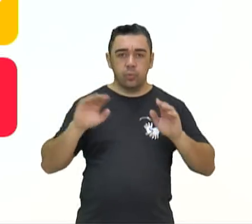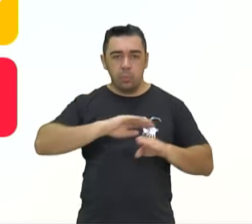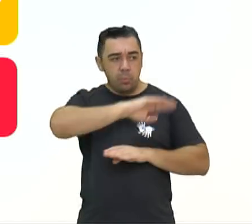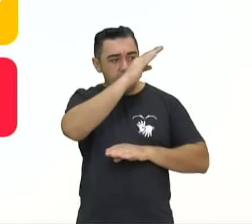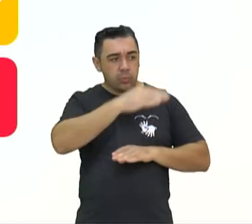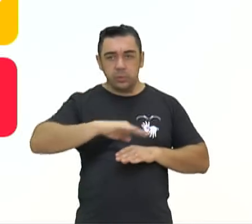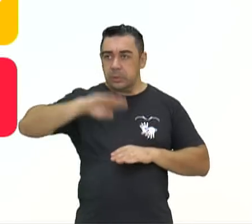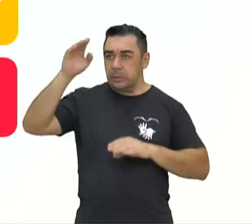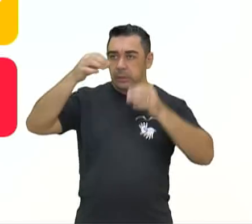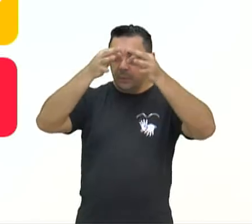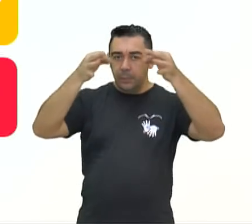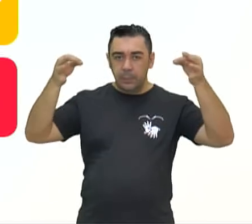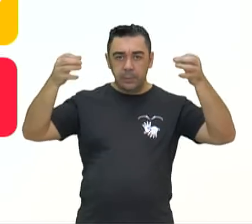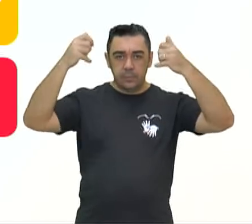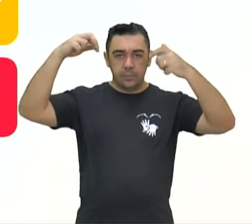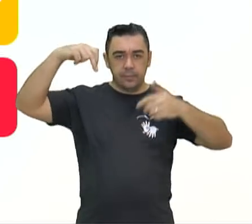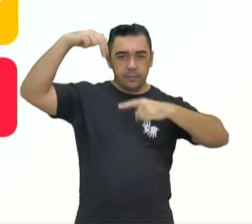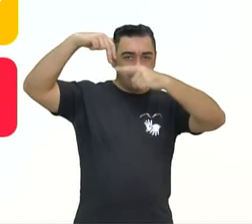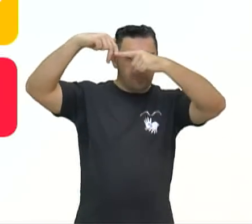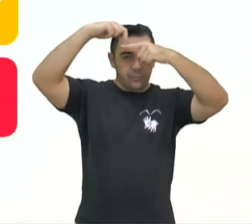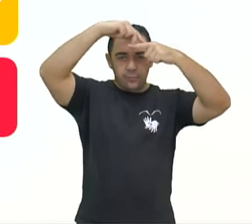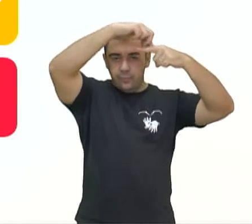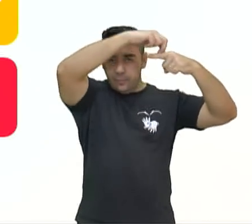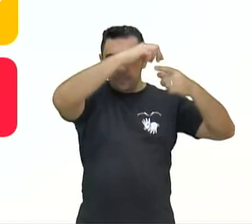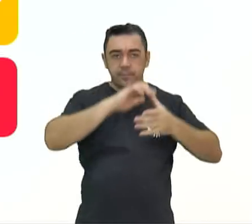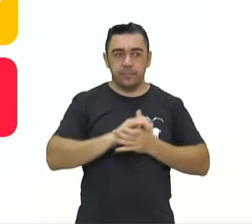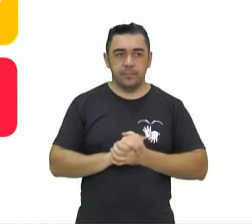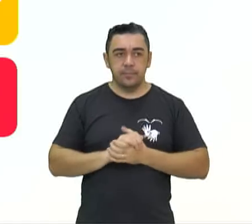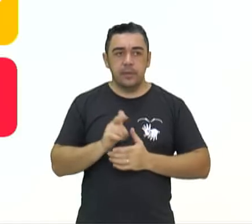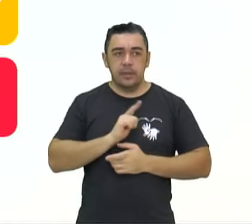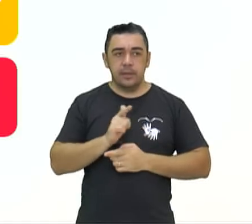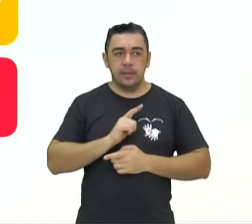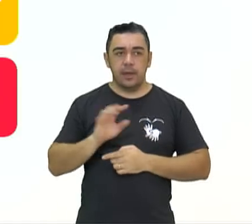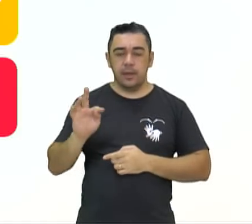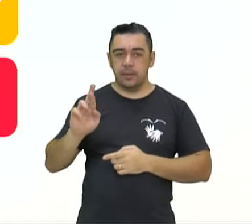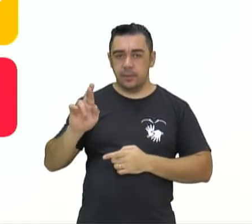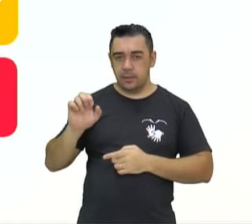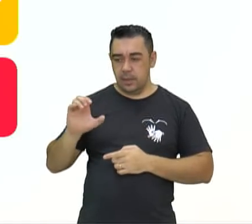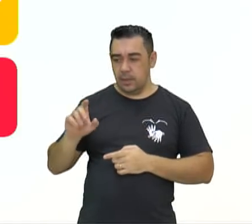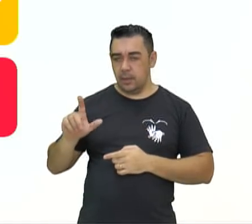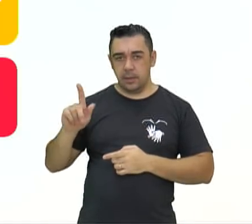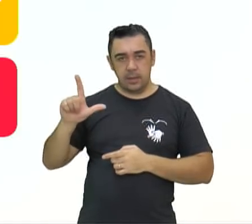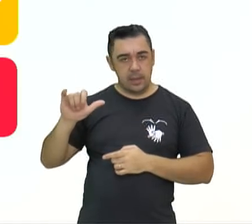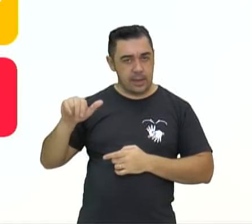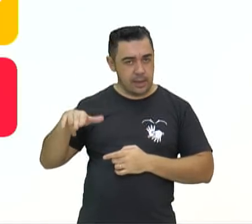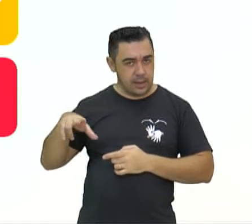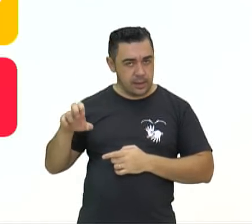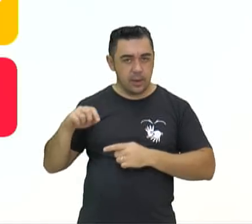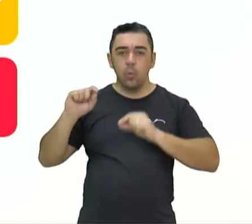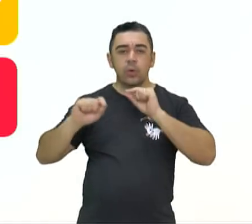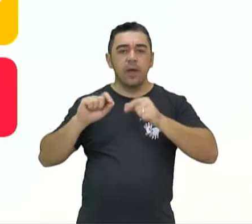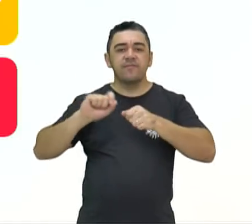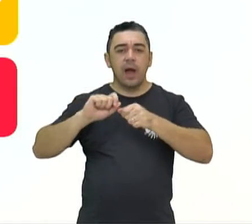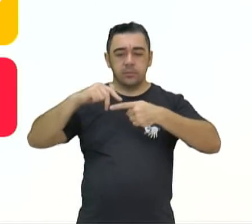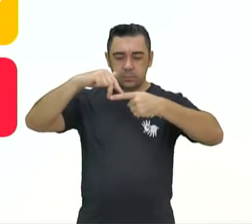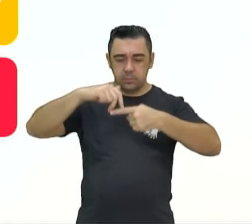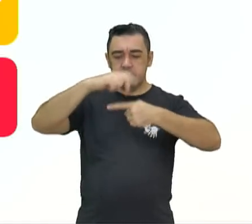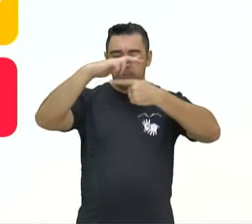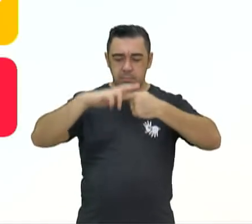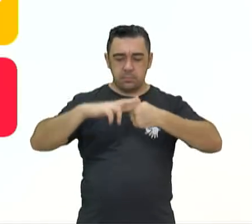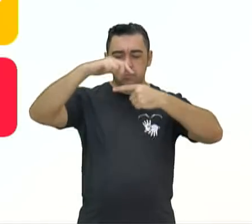é o slackline somente para fazer as manobras, o longline, que é